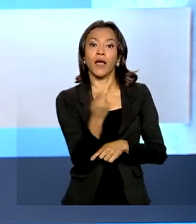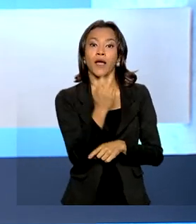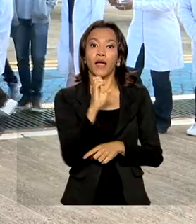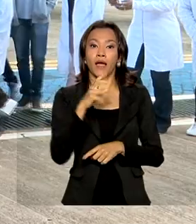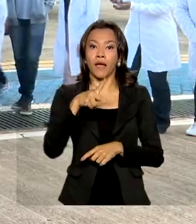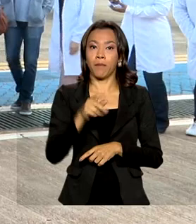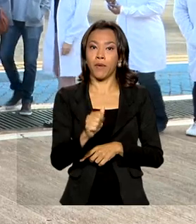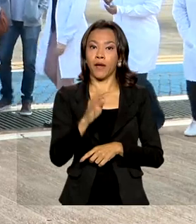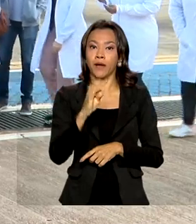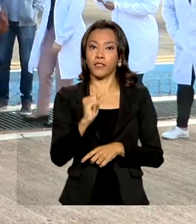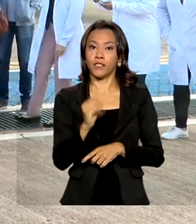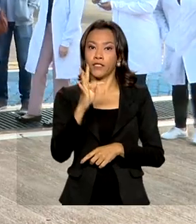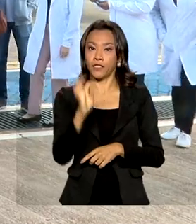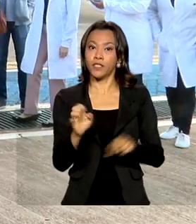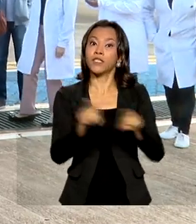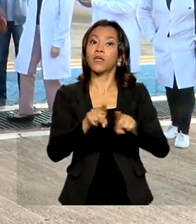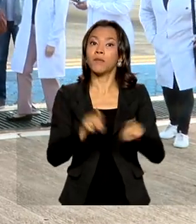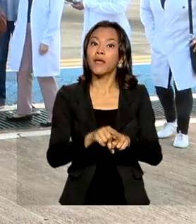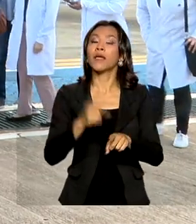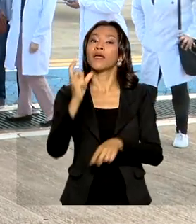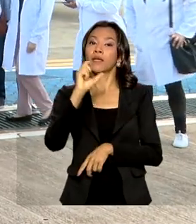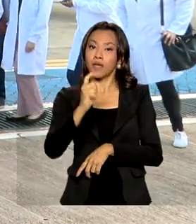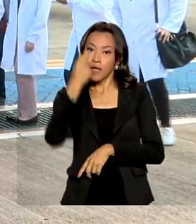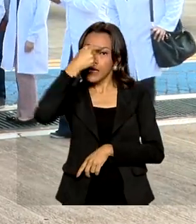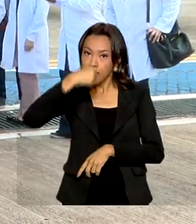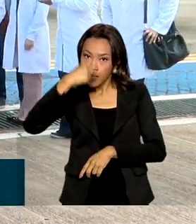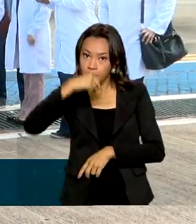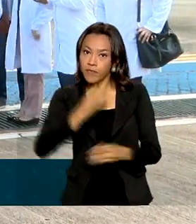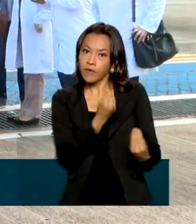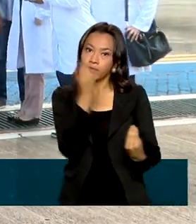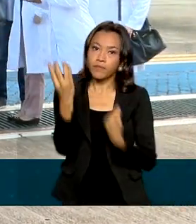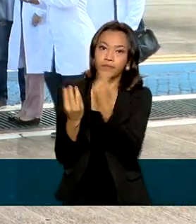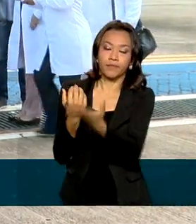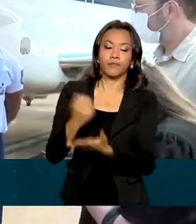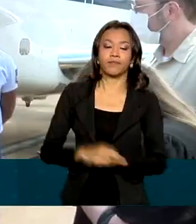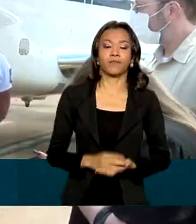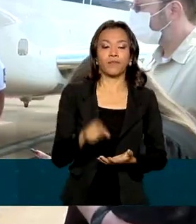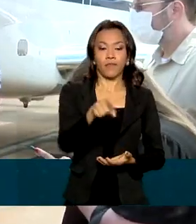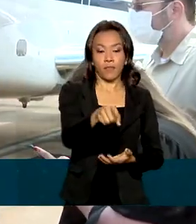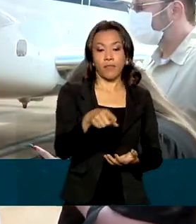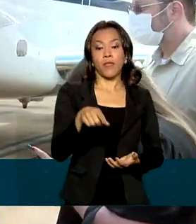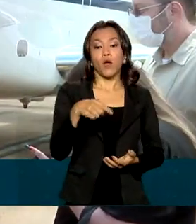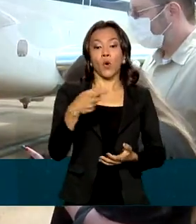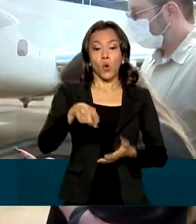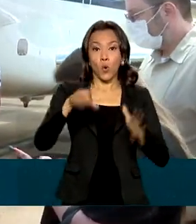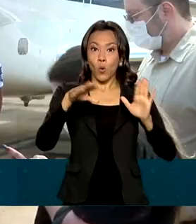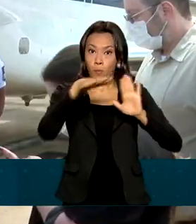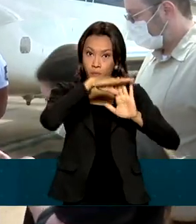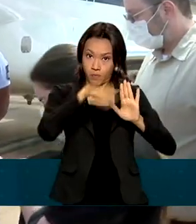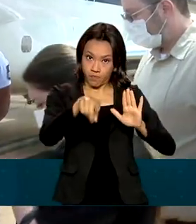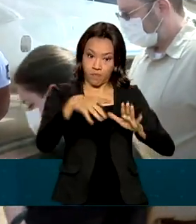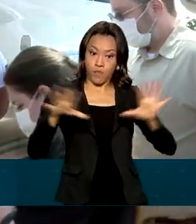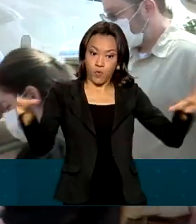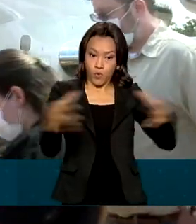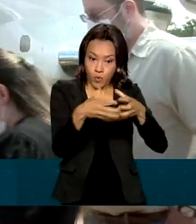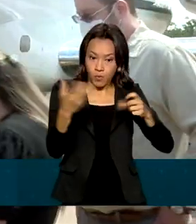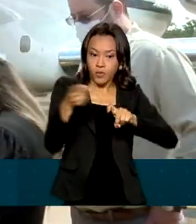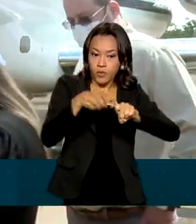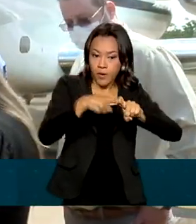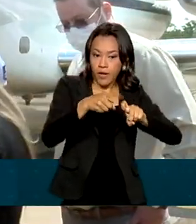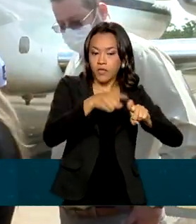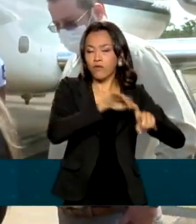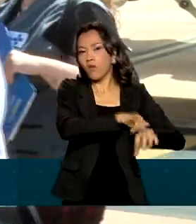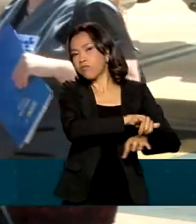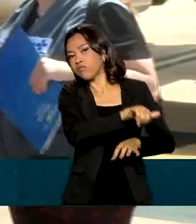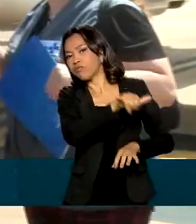gripe. 23 profissionais do programa Mais Médicos embarcaram para a cidade de Ilhéus, na Bahia, em um avião